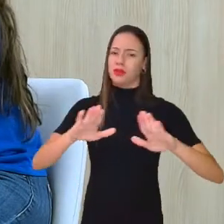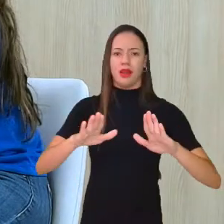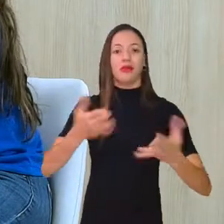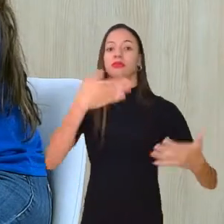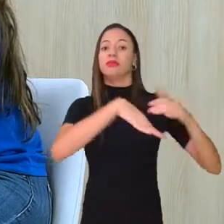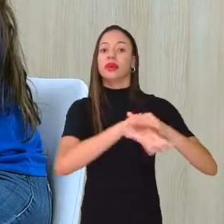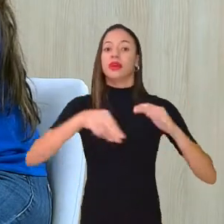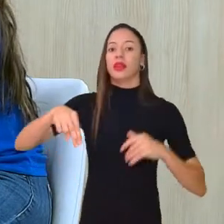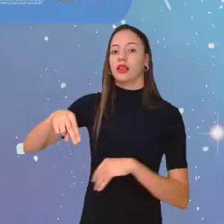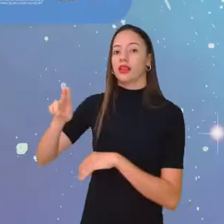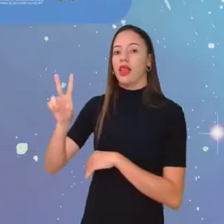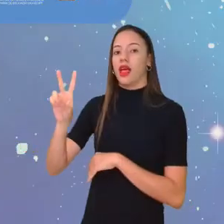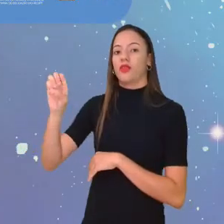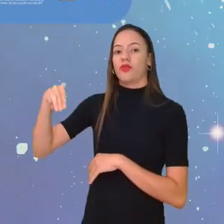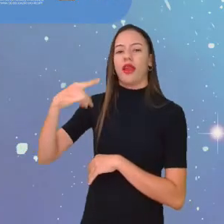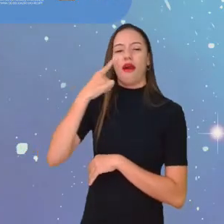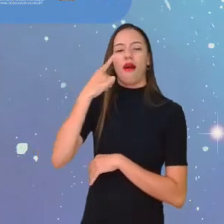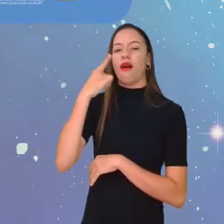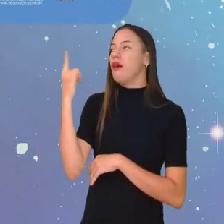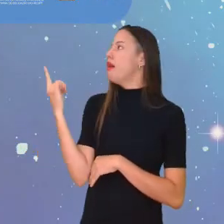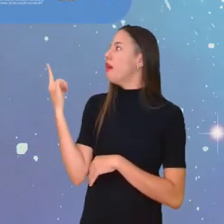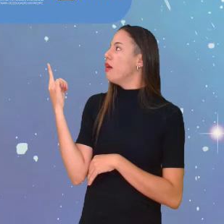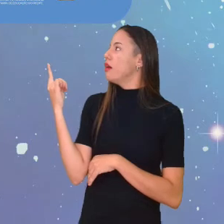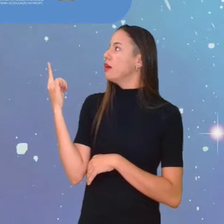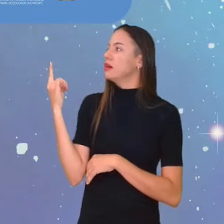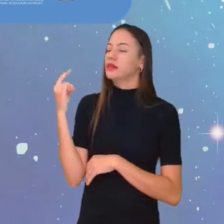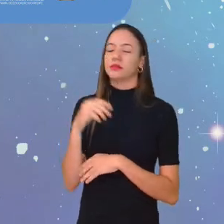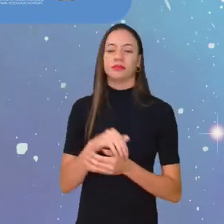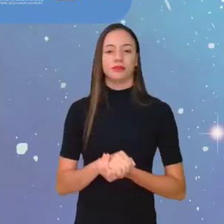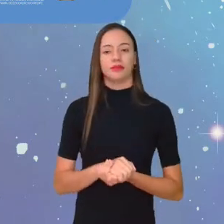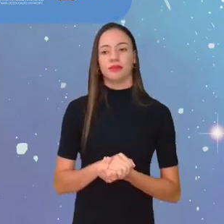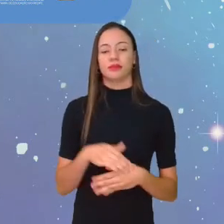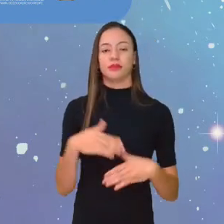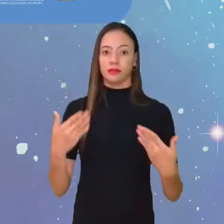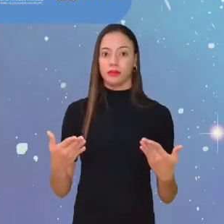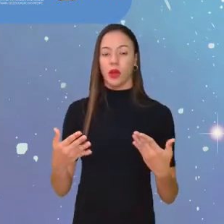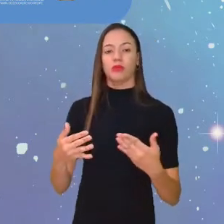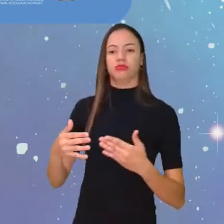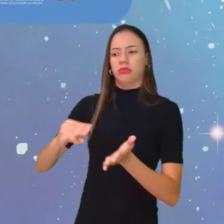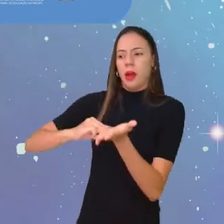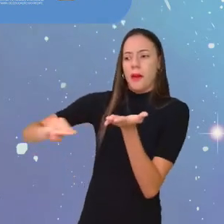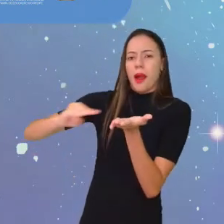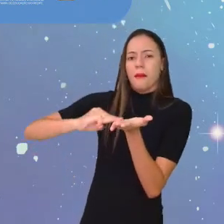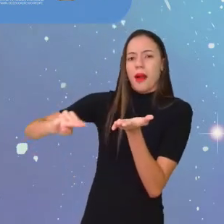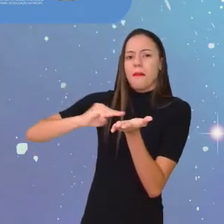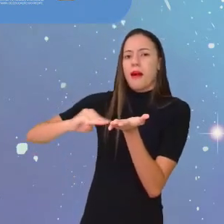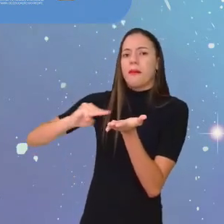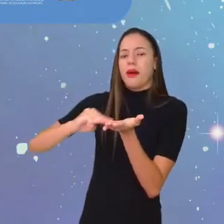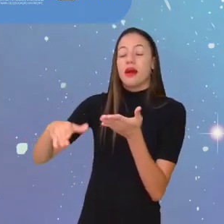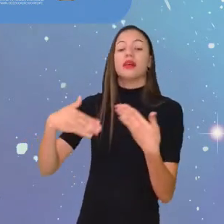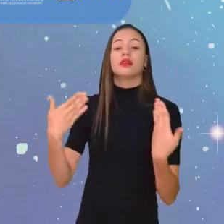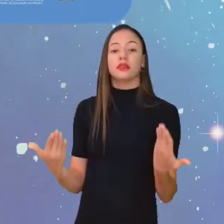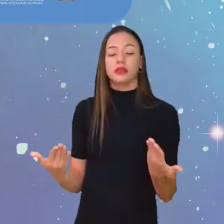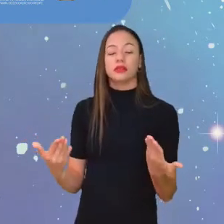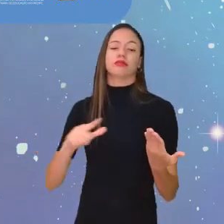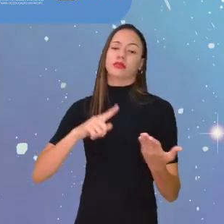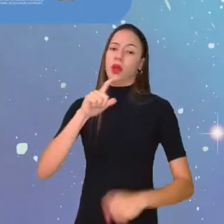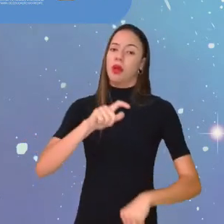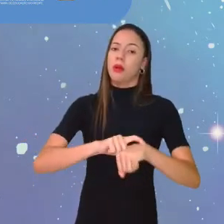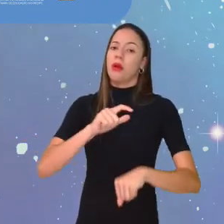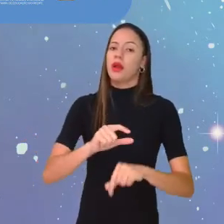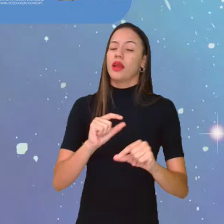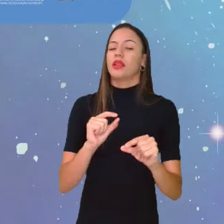na tela outra vez, tá certo? Então, quando a gente trocou lá as mensagens, em algum momento a gente foi